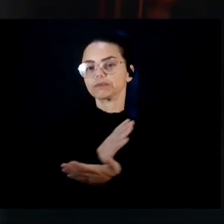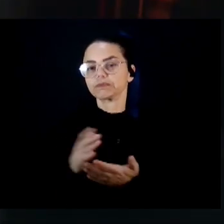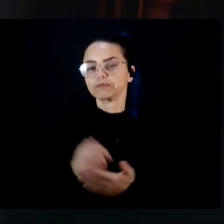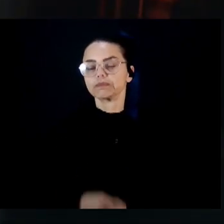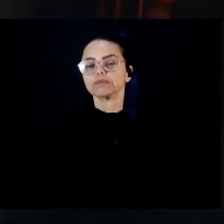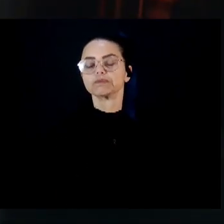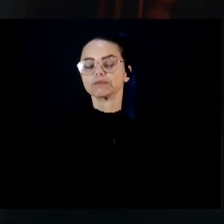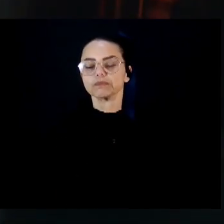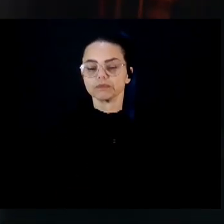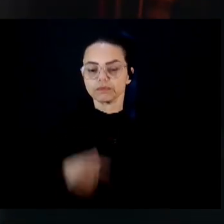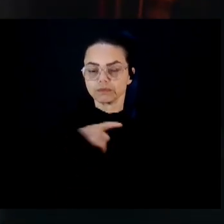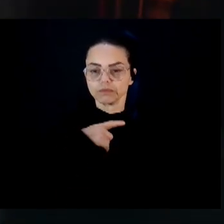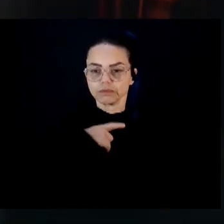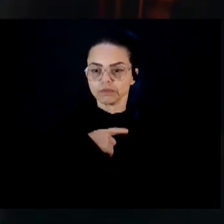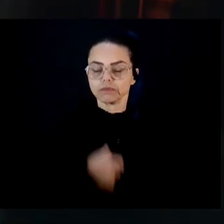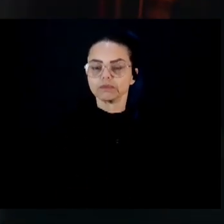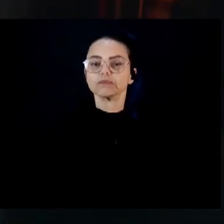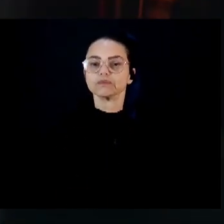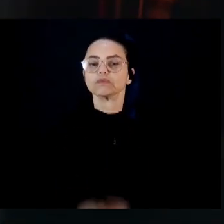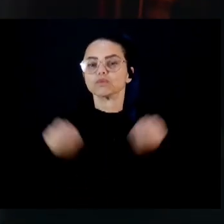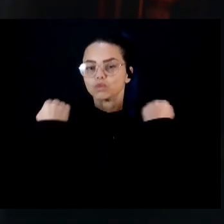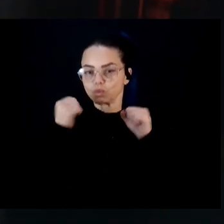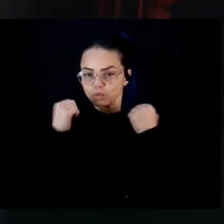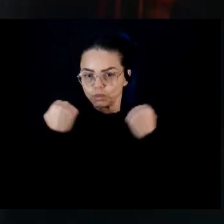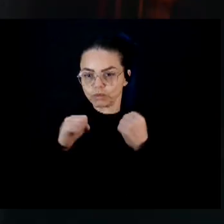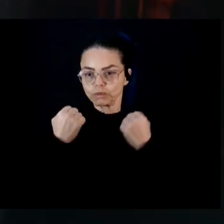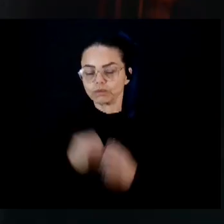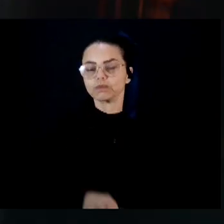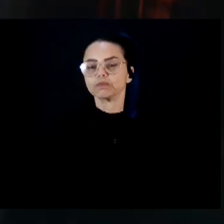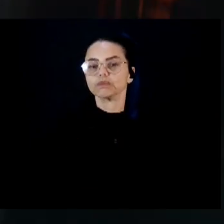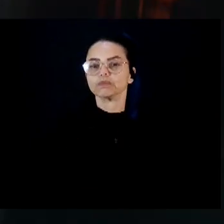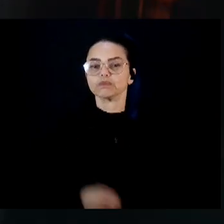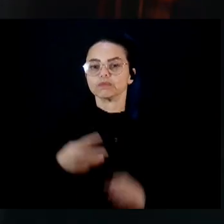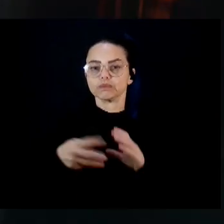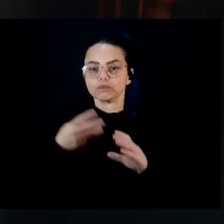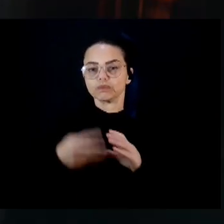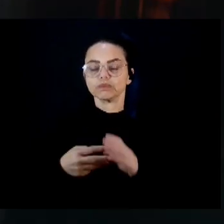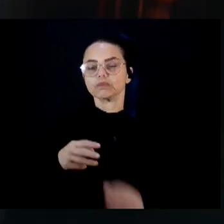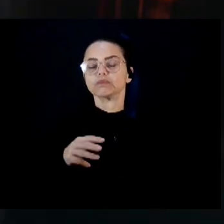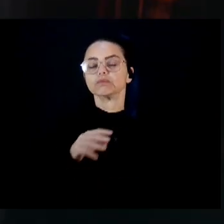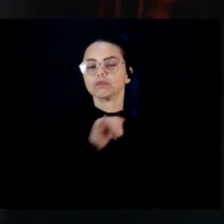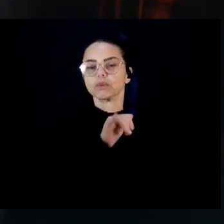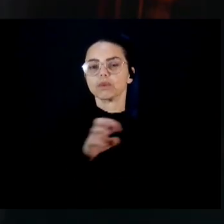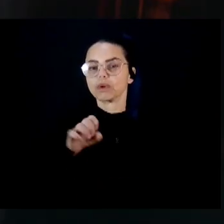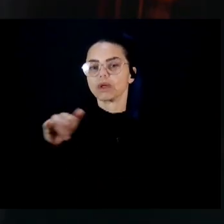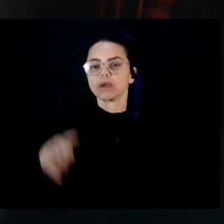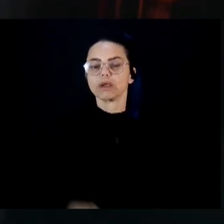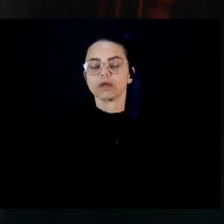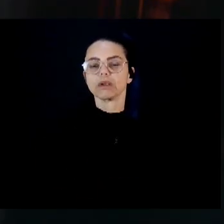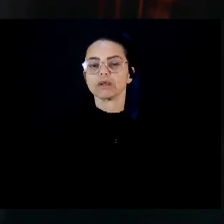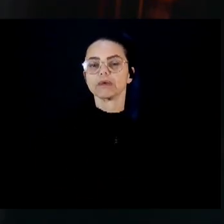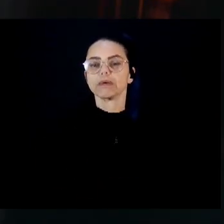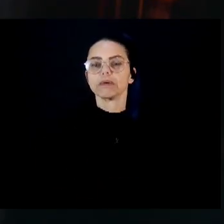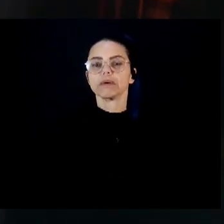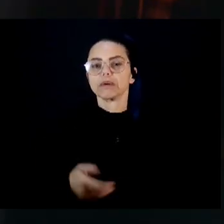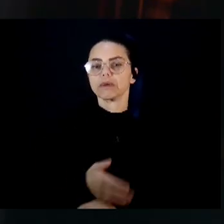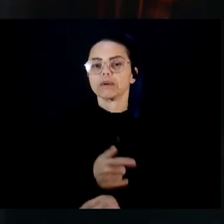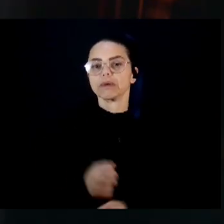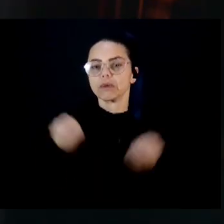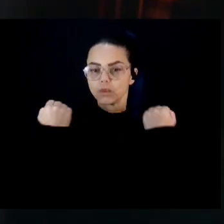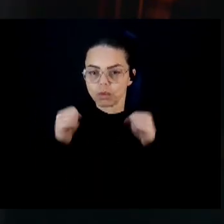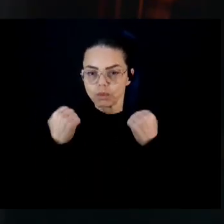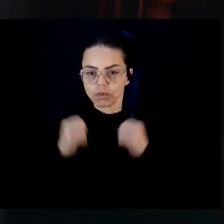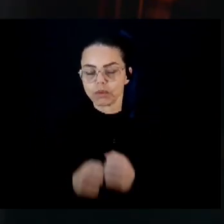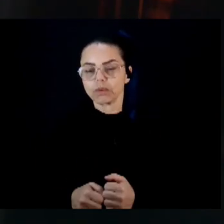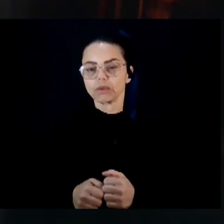encontra nas academias, né? A whey, a creatina, o pré-treino. Falamos também de suplementação de vitaminas,